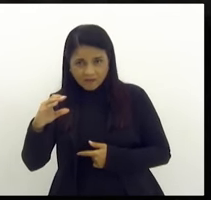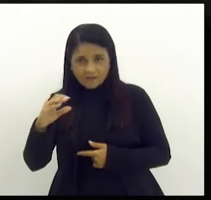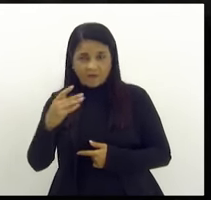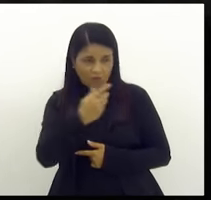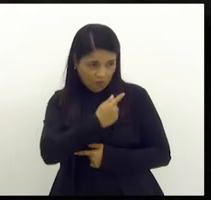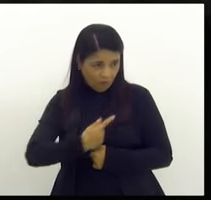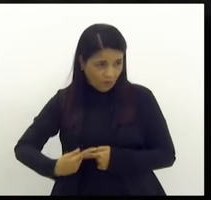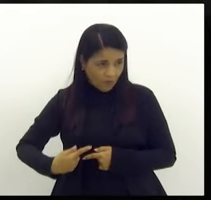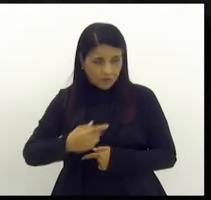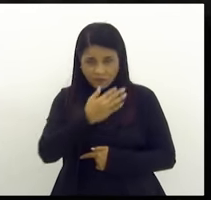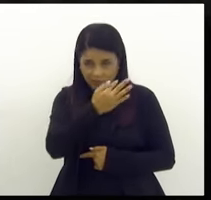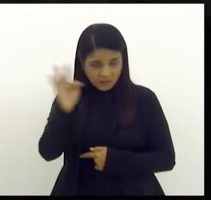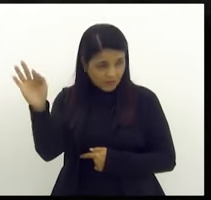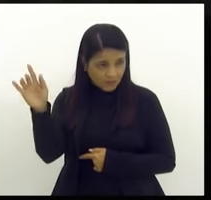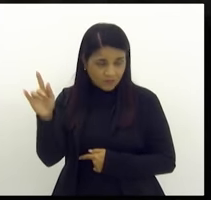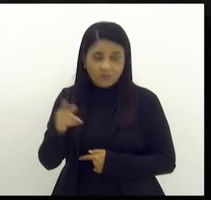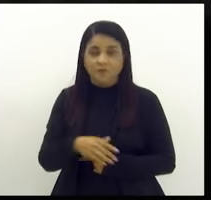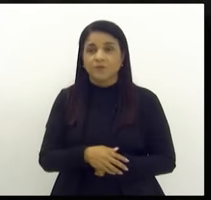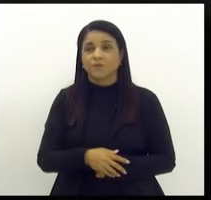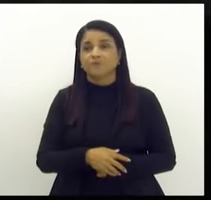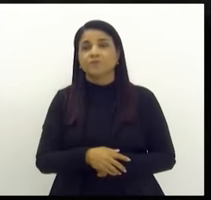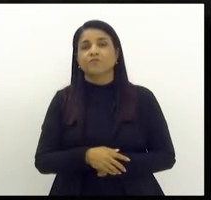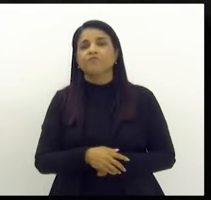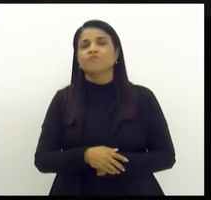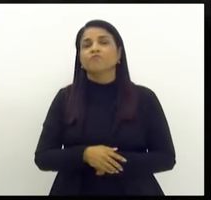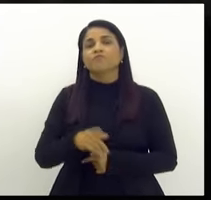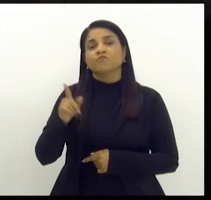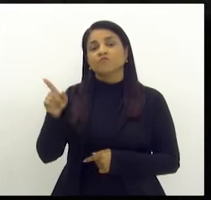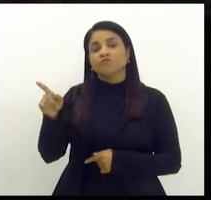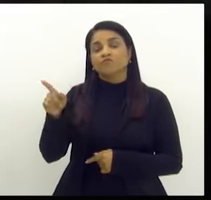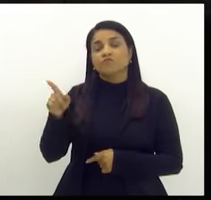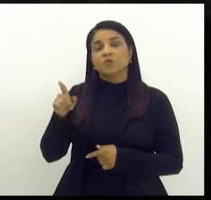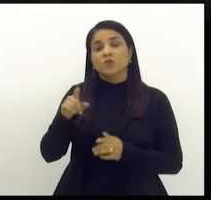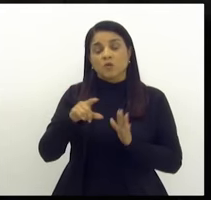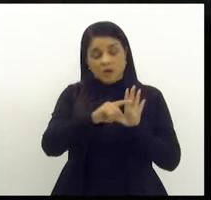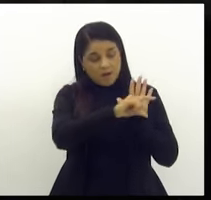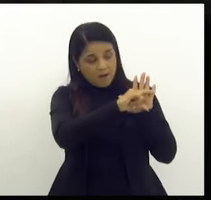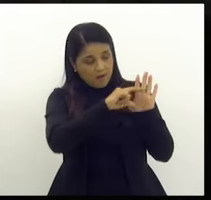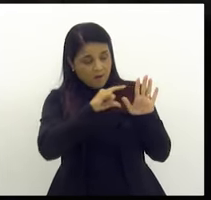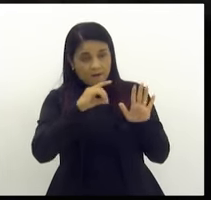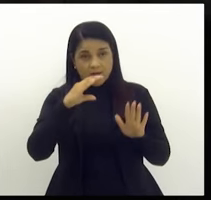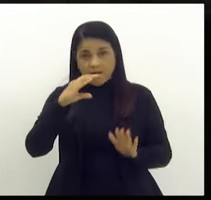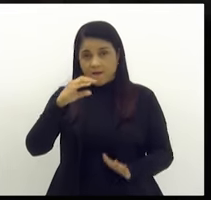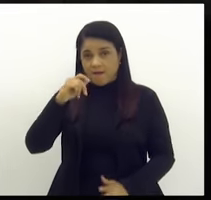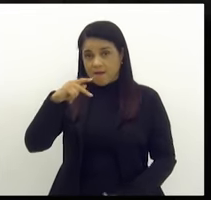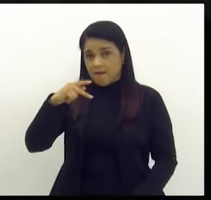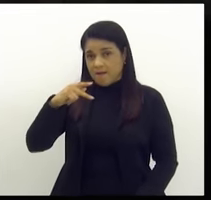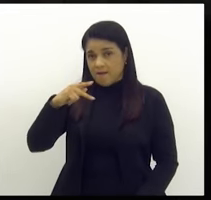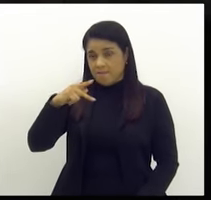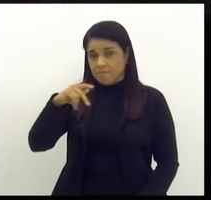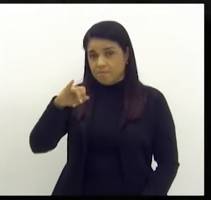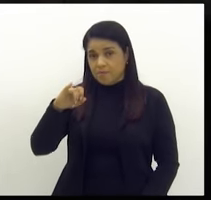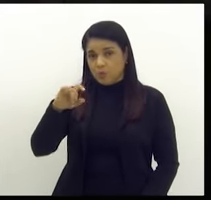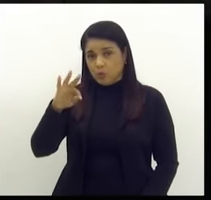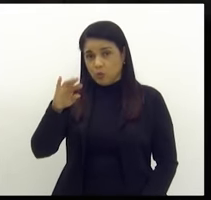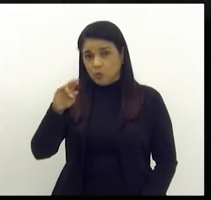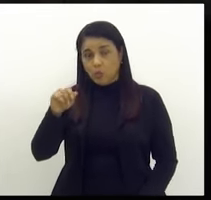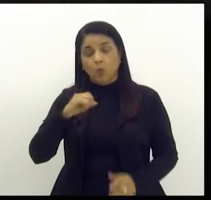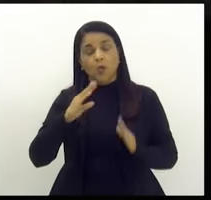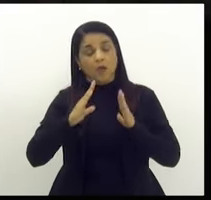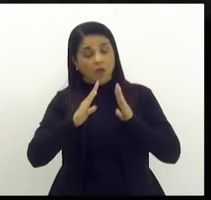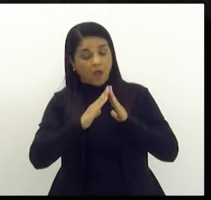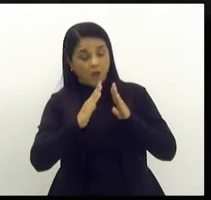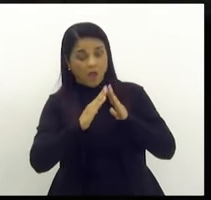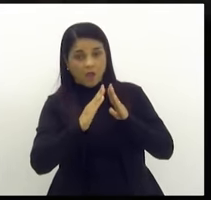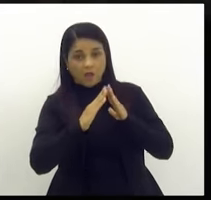pac bom e lá um dos Capítulos são os investimentos de habitação interesse